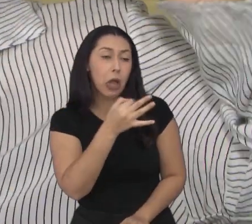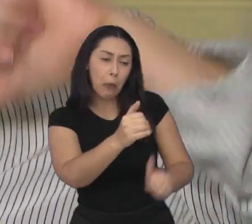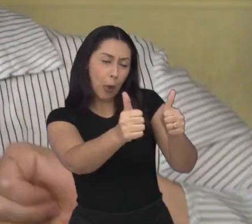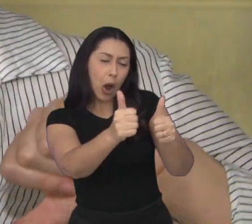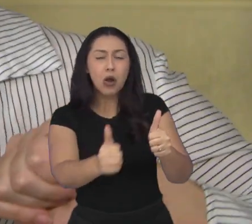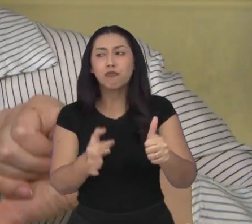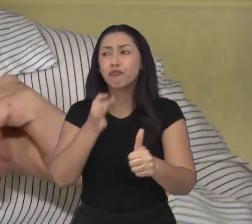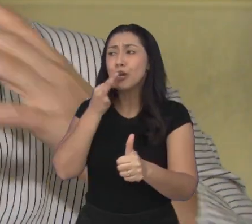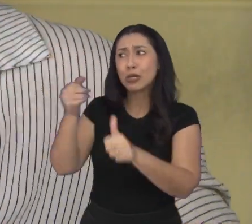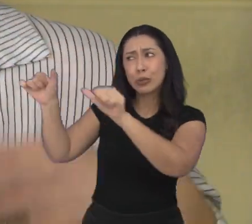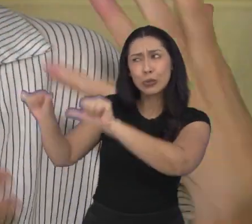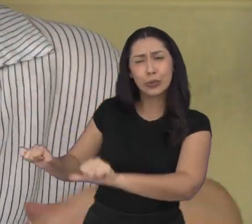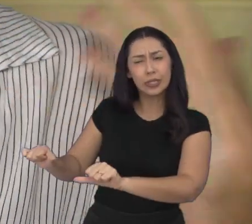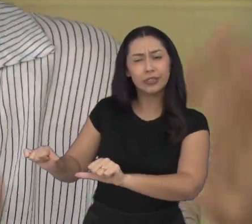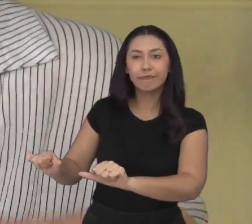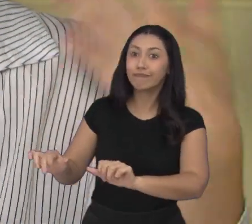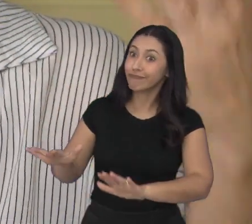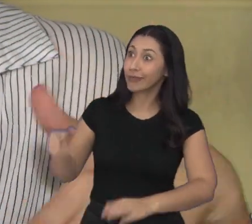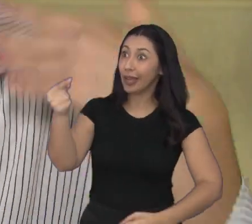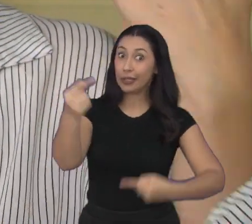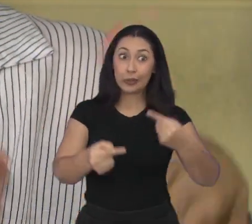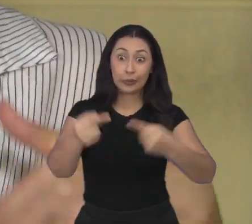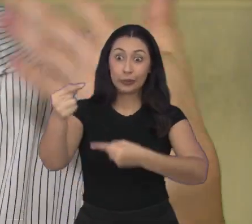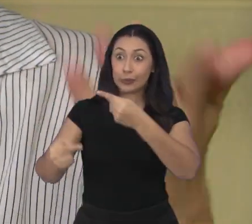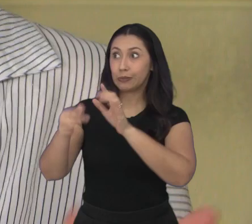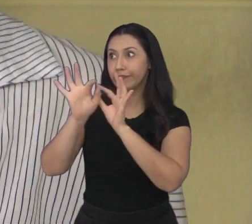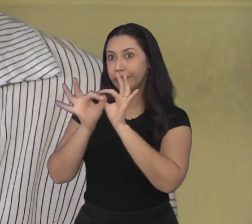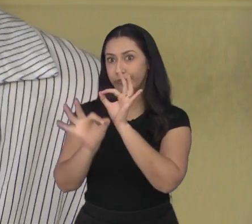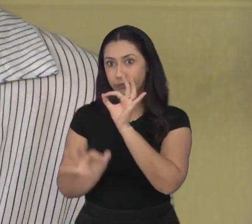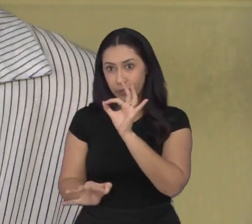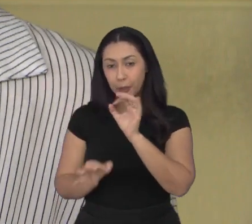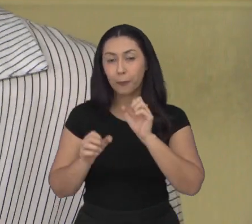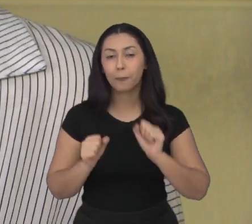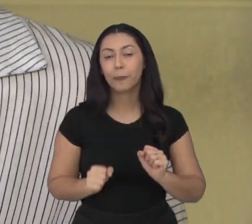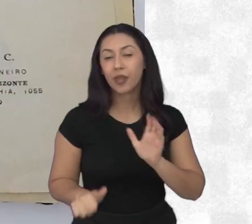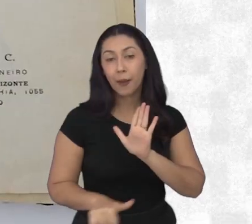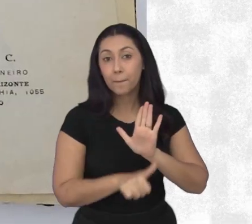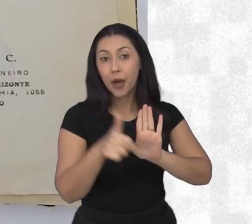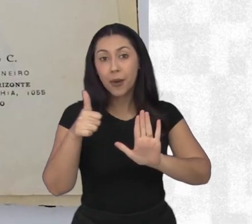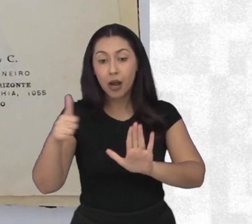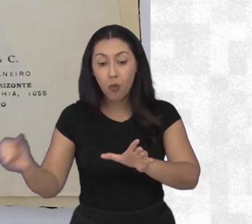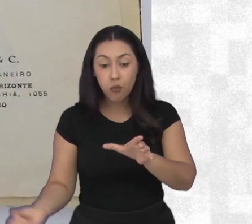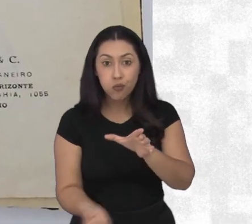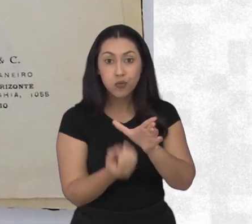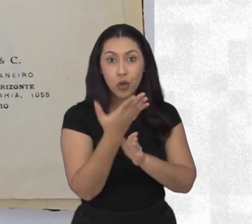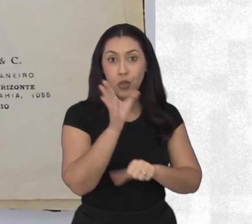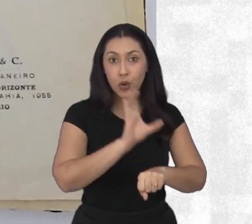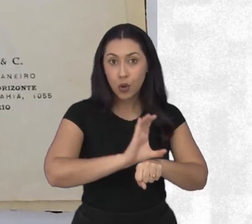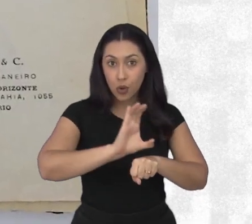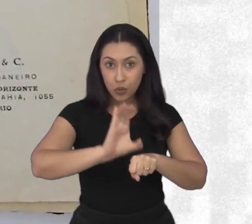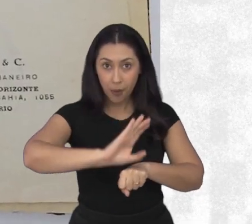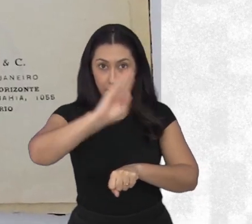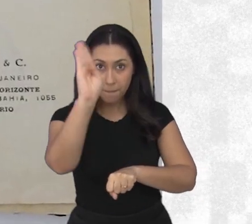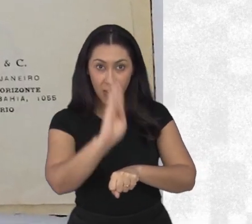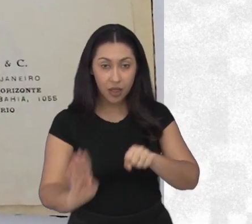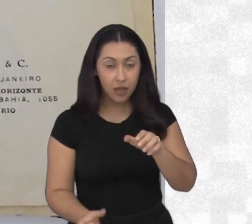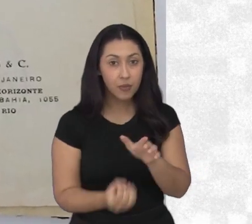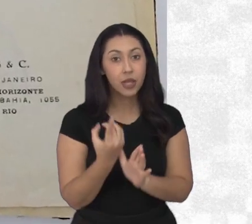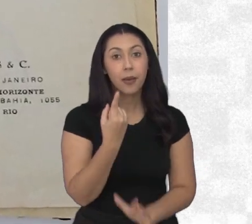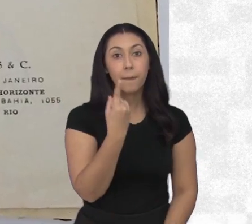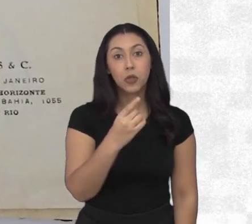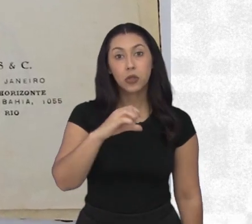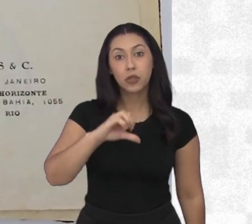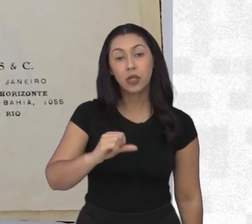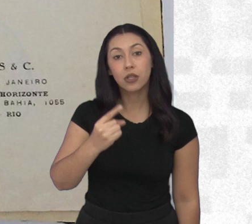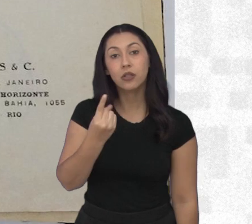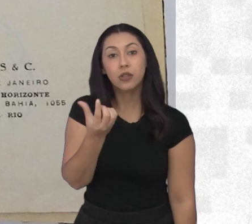é bom, para algumas pessoas isso é ruim, e aí a discussão vai se alongando. A primeira edição do Código Civil brasileiro foi